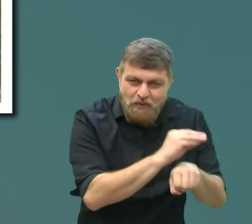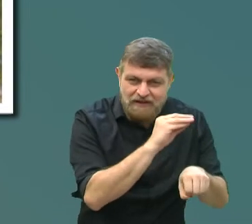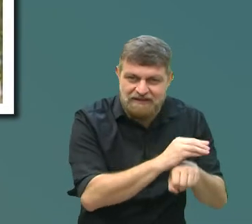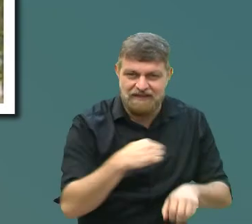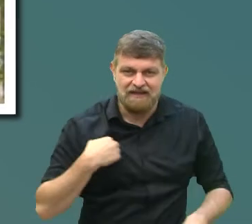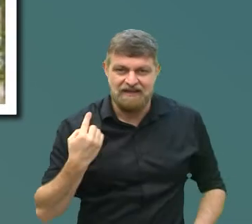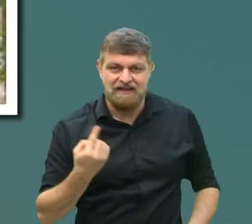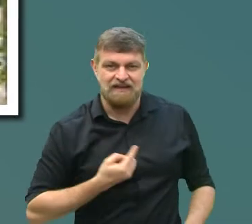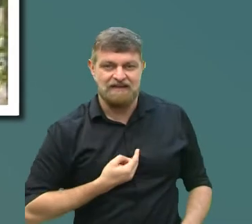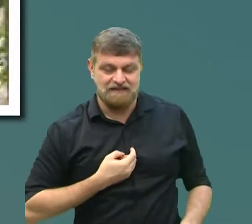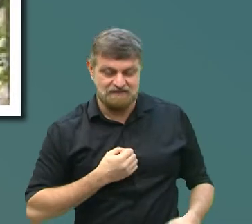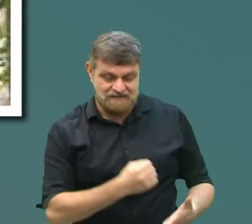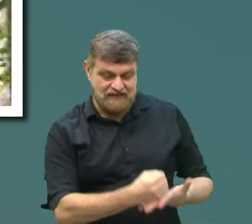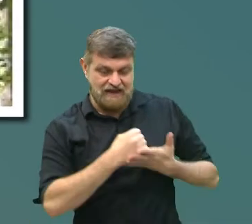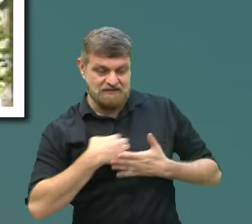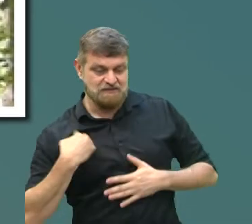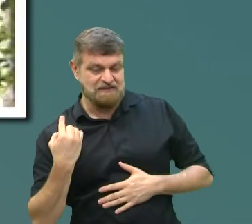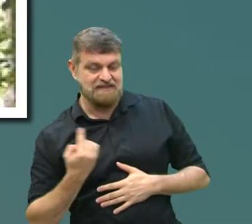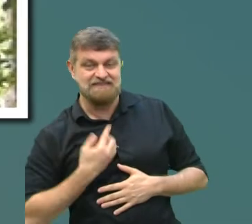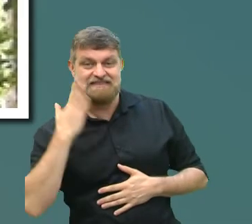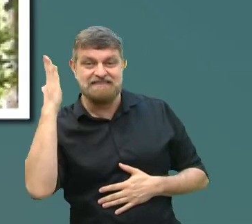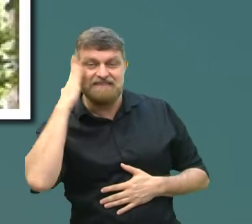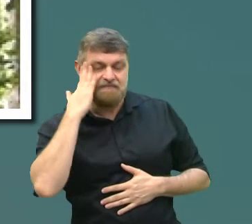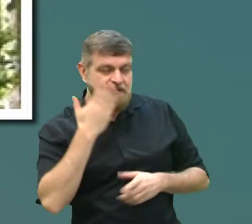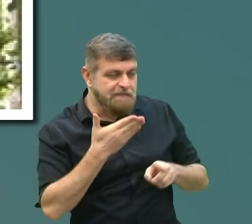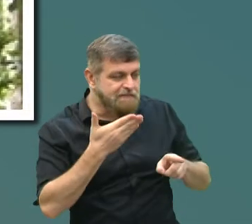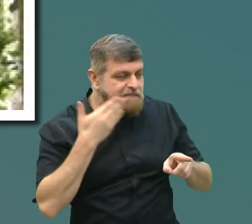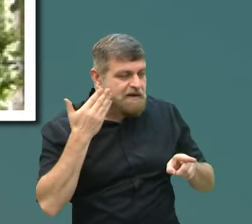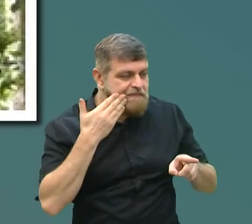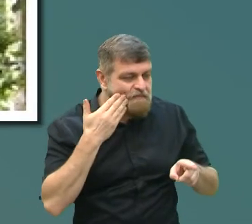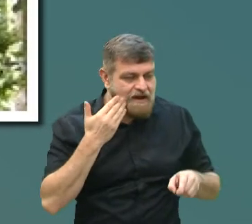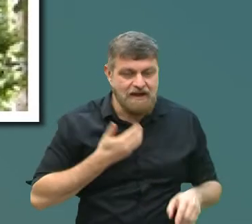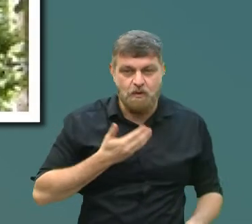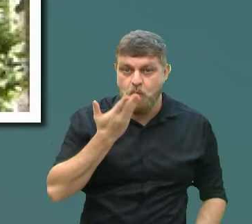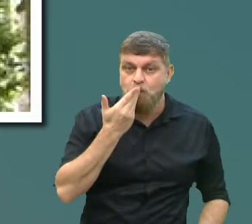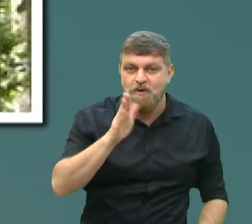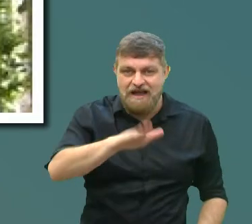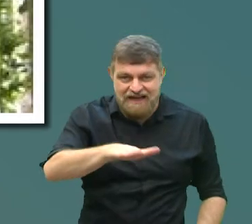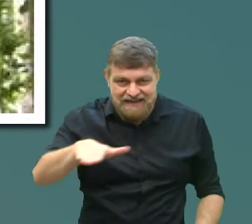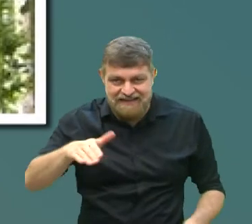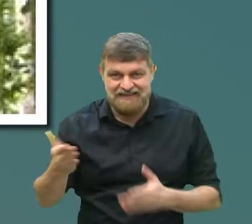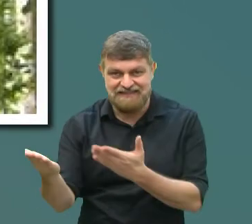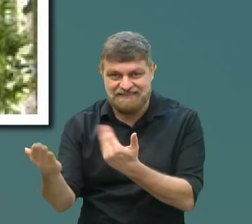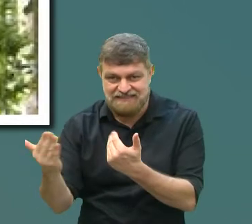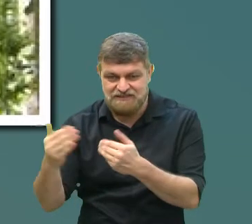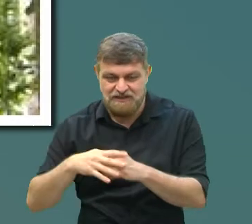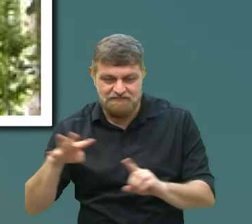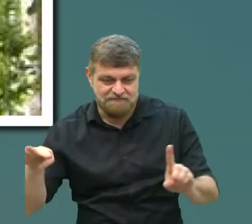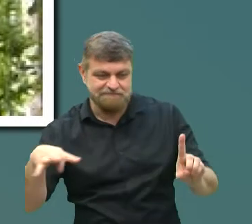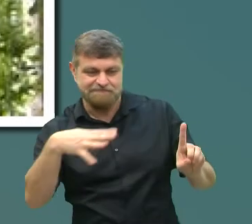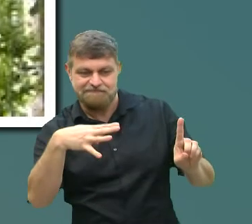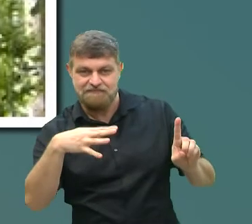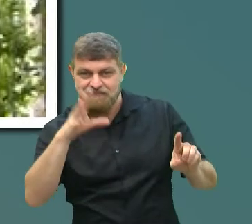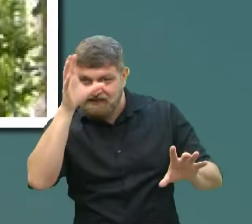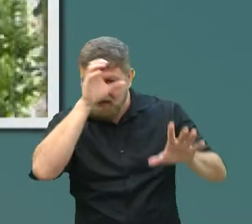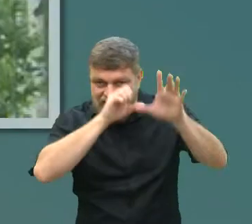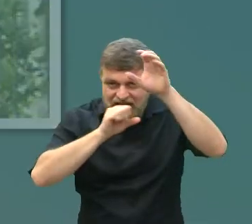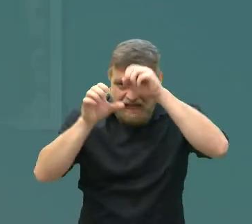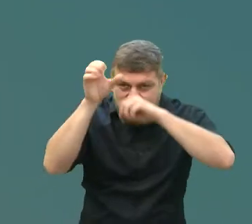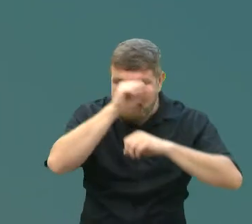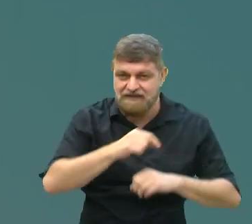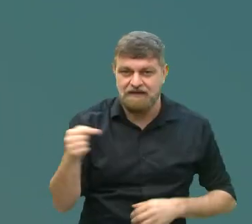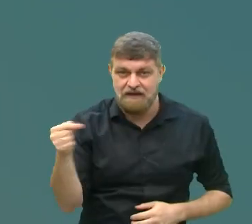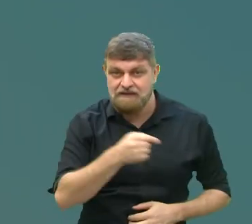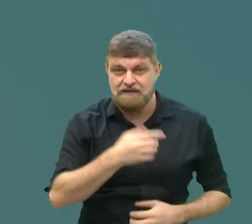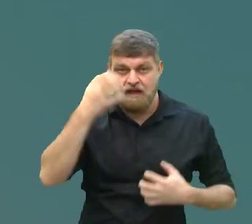nos ajuda a trabalhar a espécie com crianças, principalmente jovens, né? Isso. E o mico-leão dourado,